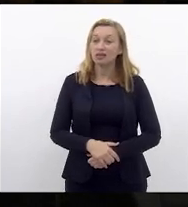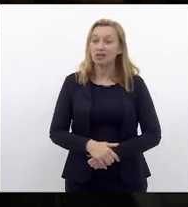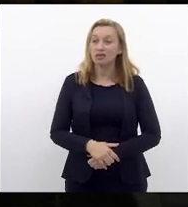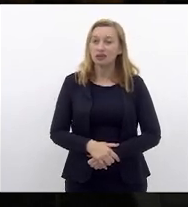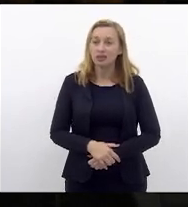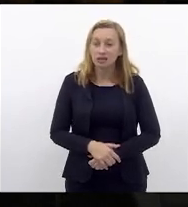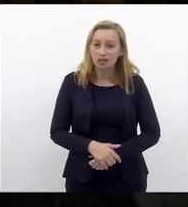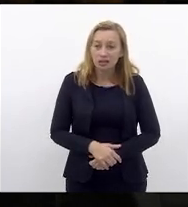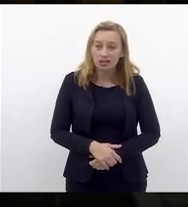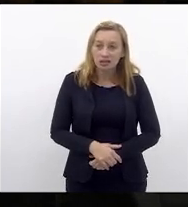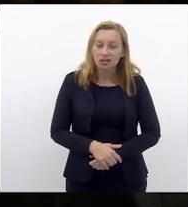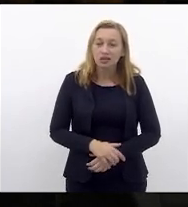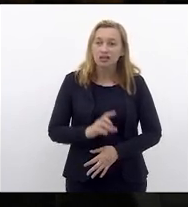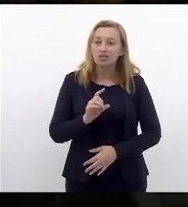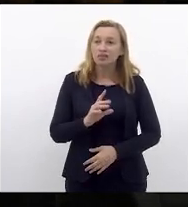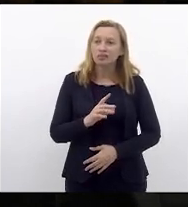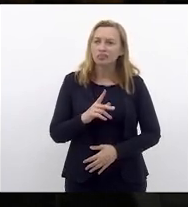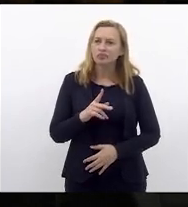para rememorar